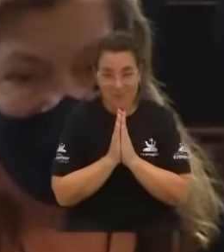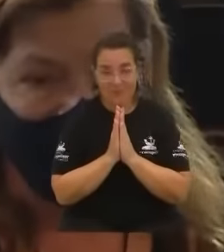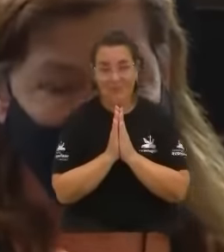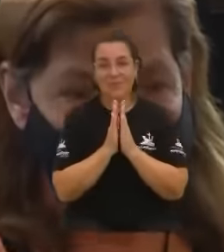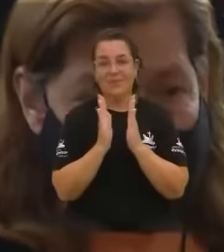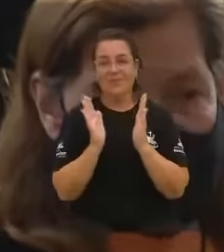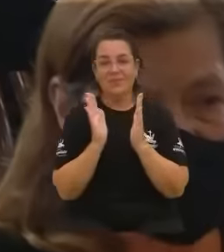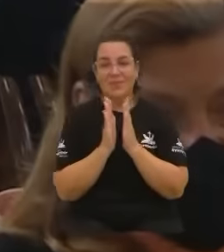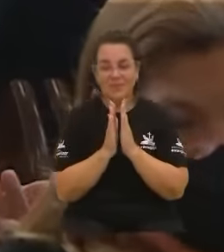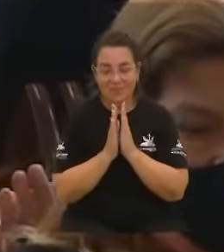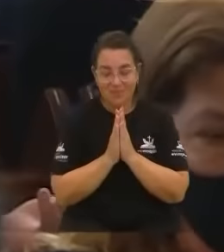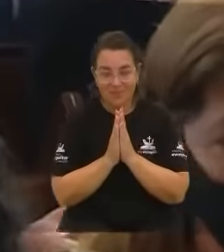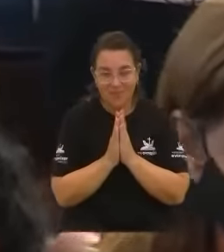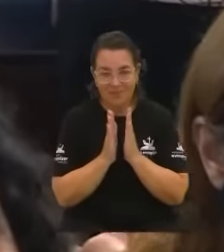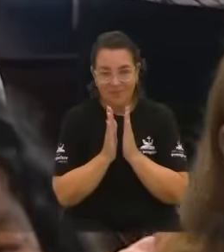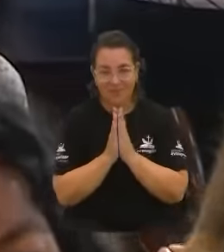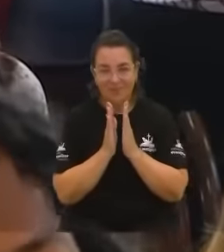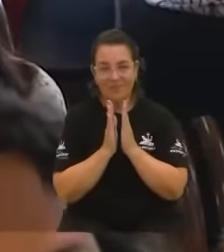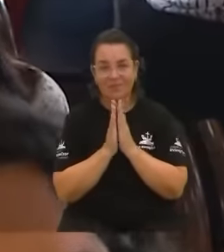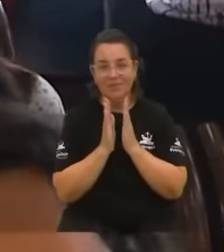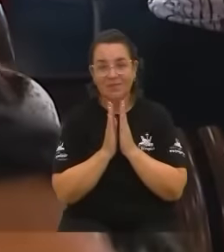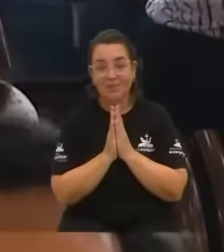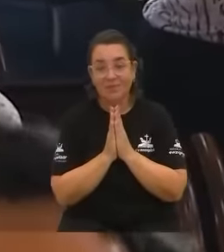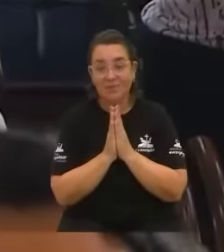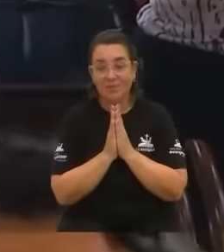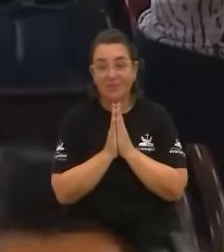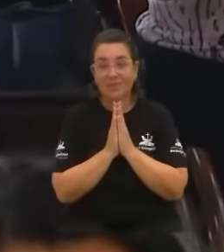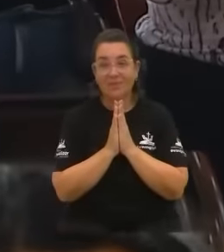esplendor. Amém.